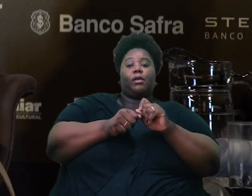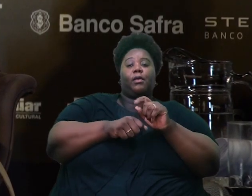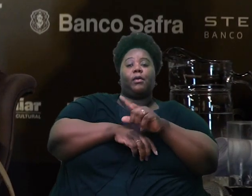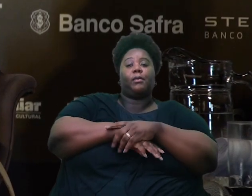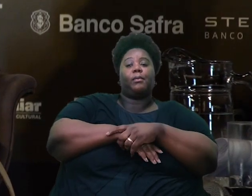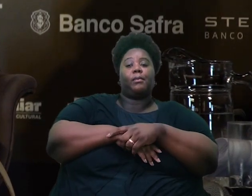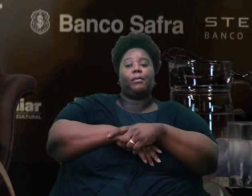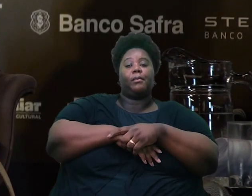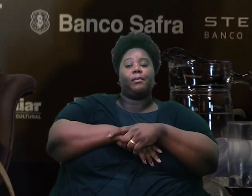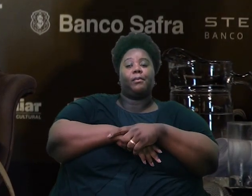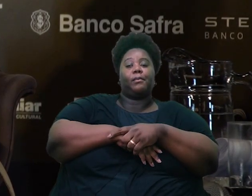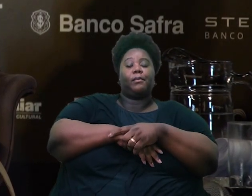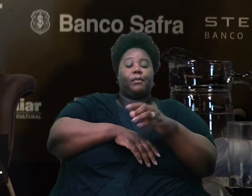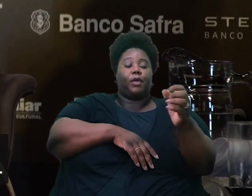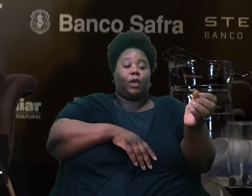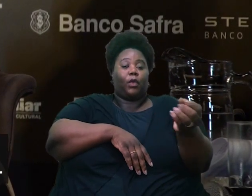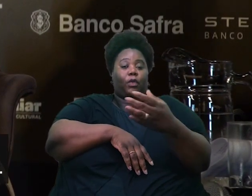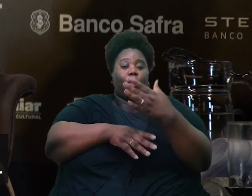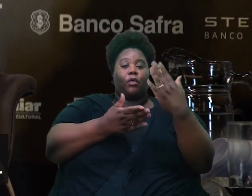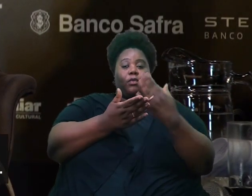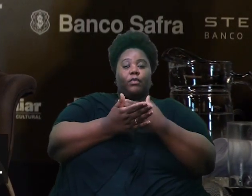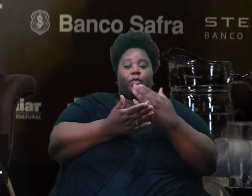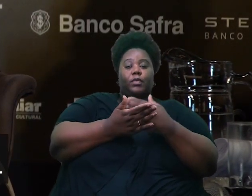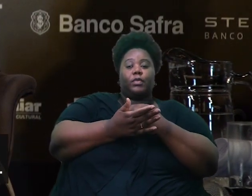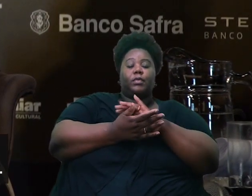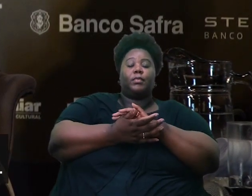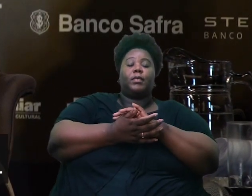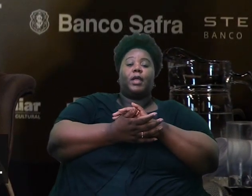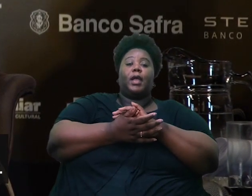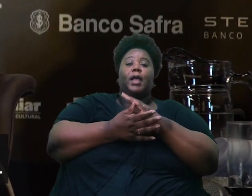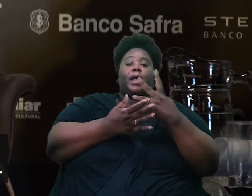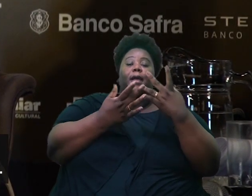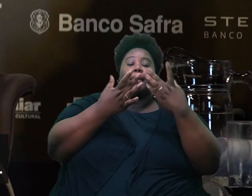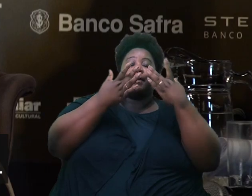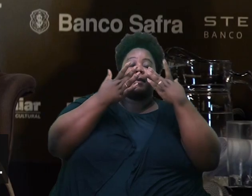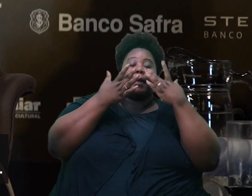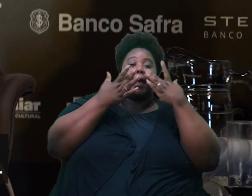e lancei o mais novo livro, que chama Performance do Tempo Espiralar.